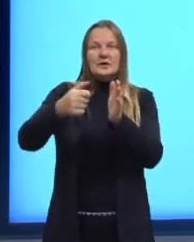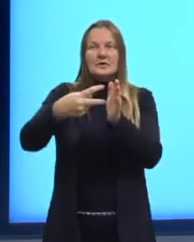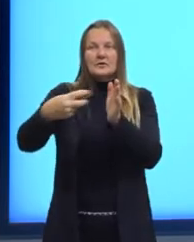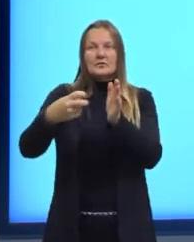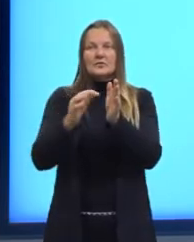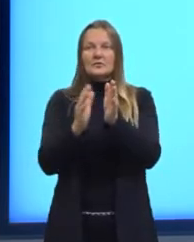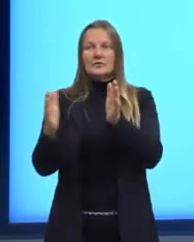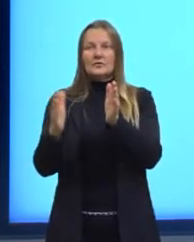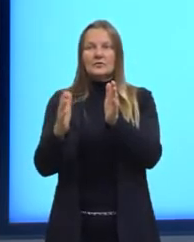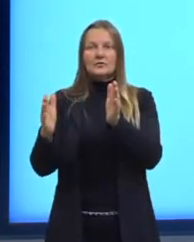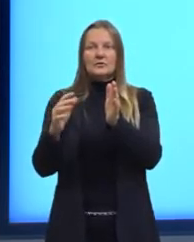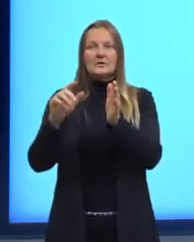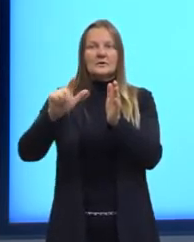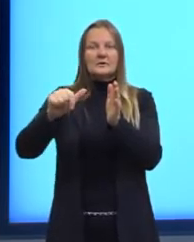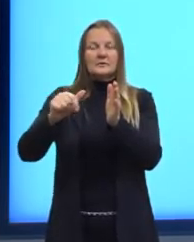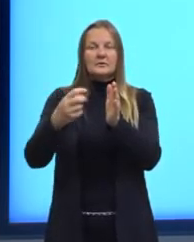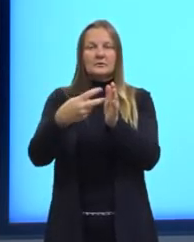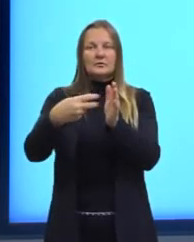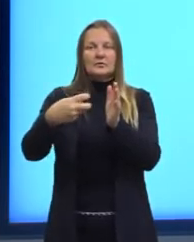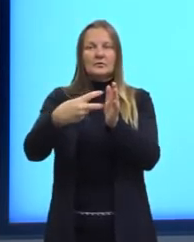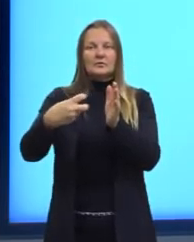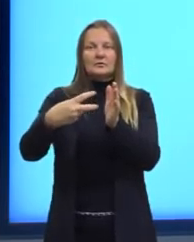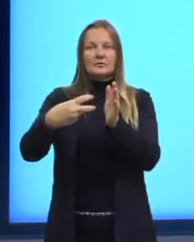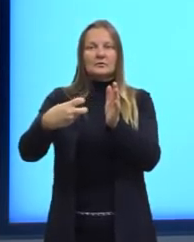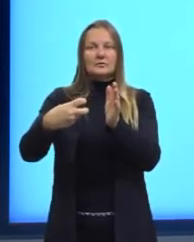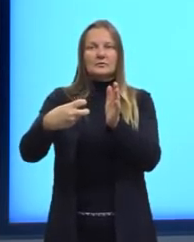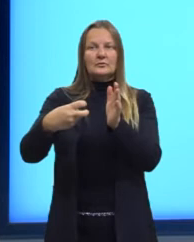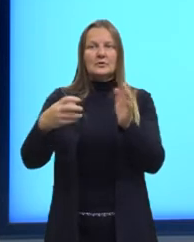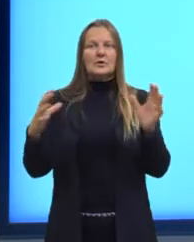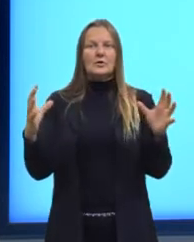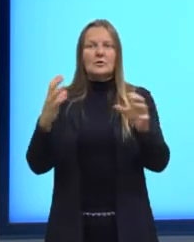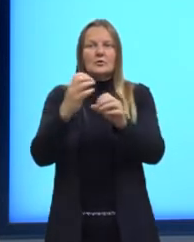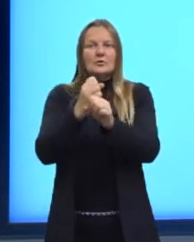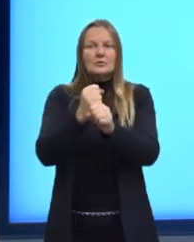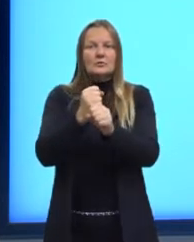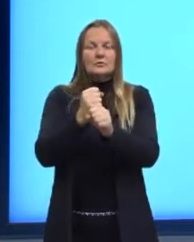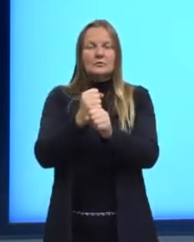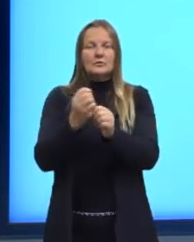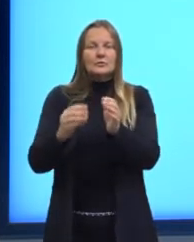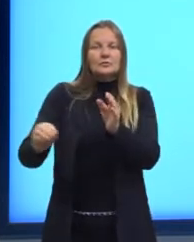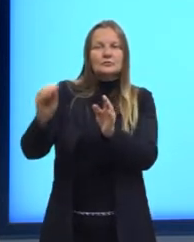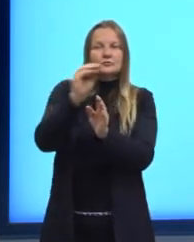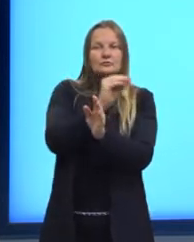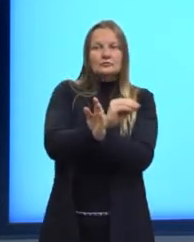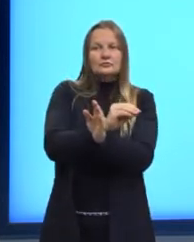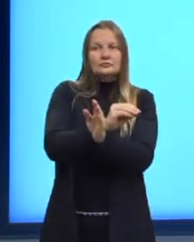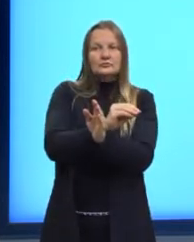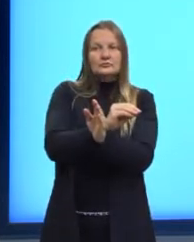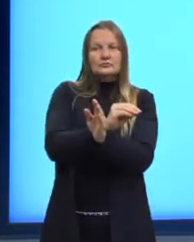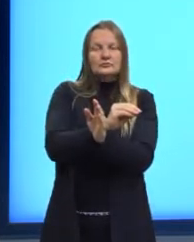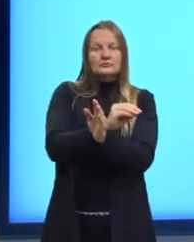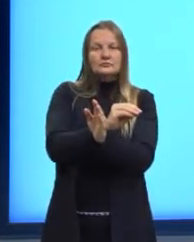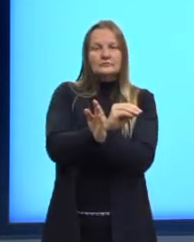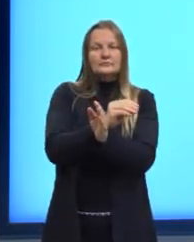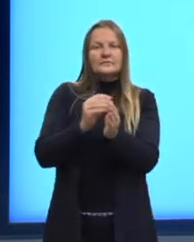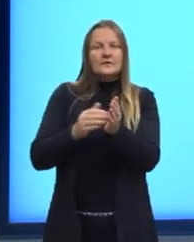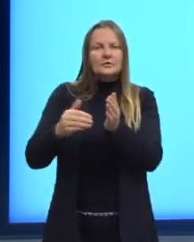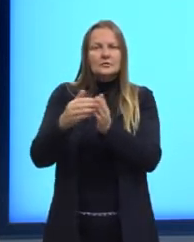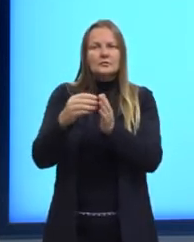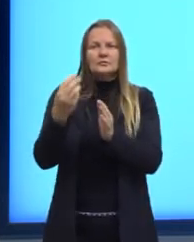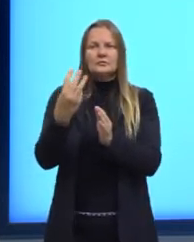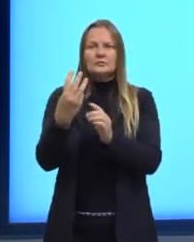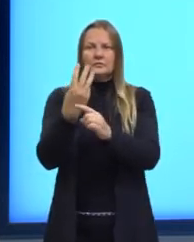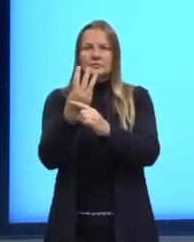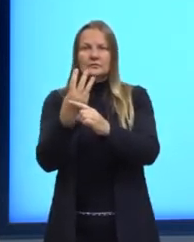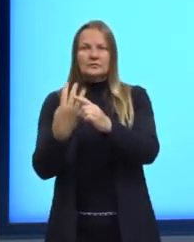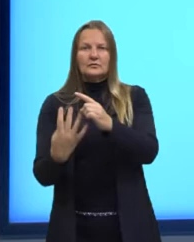a gente pode juntar isso aqui né tudo de um mesmo lado da Igualdade podemos passar o três